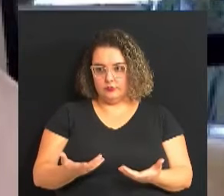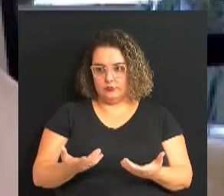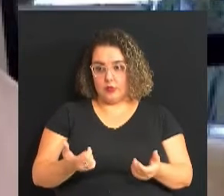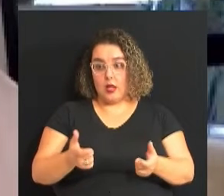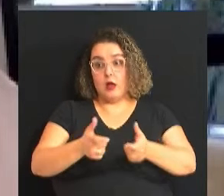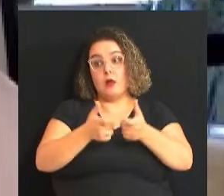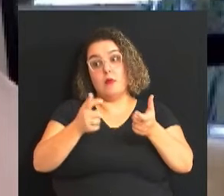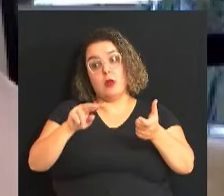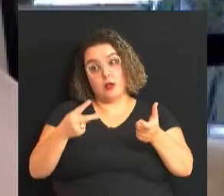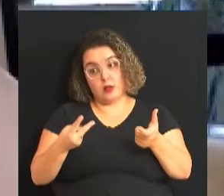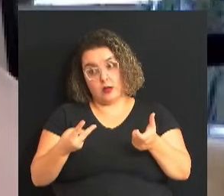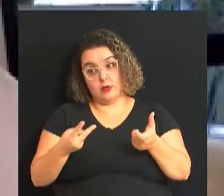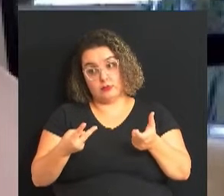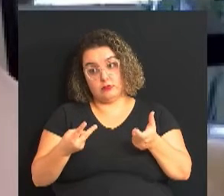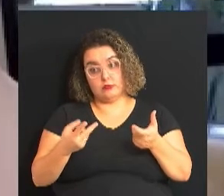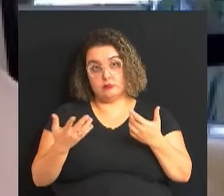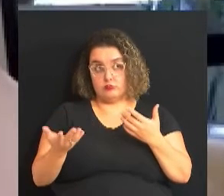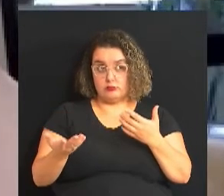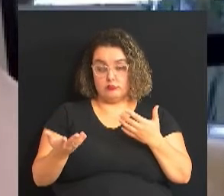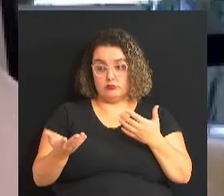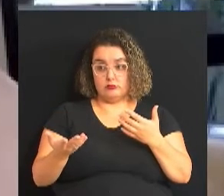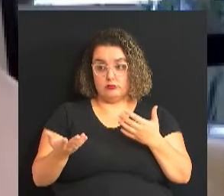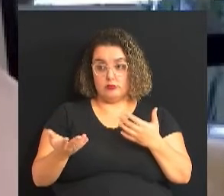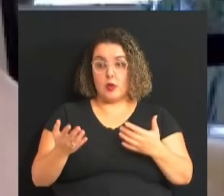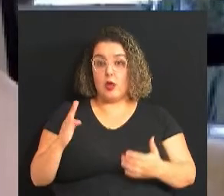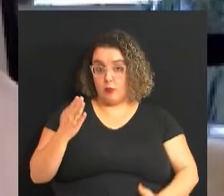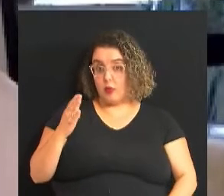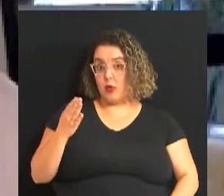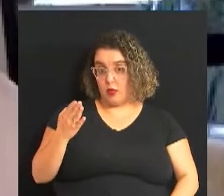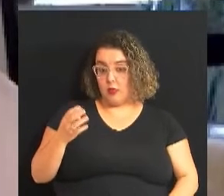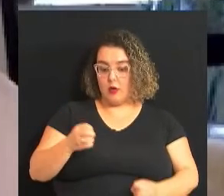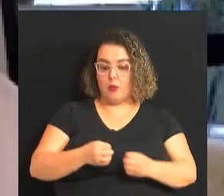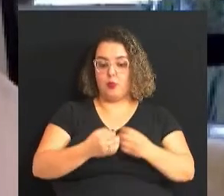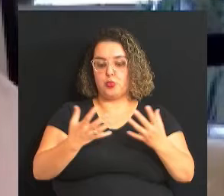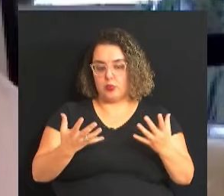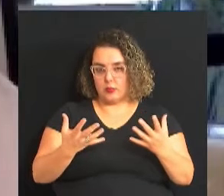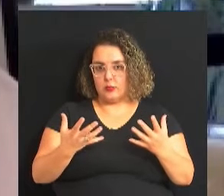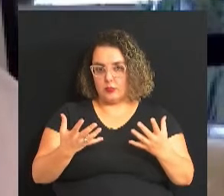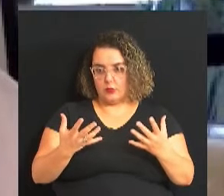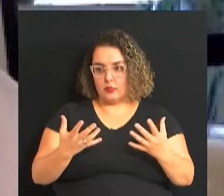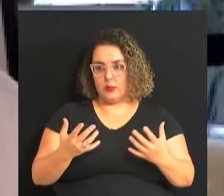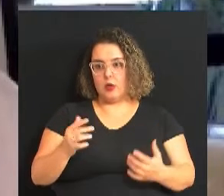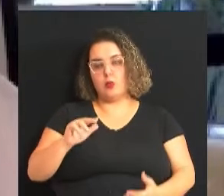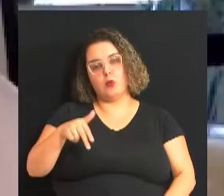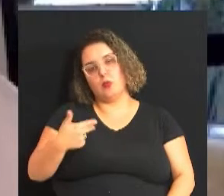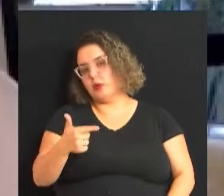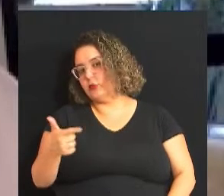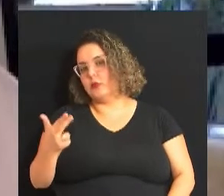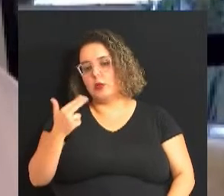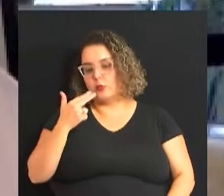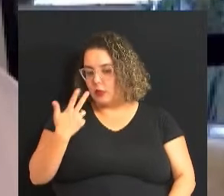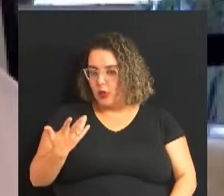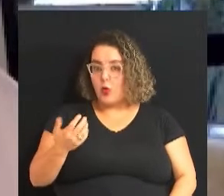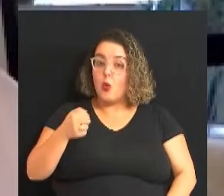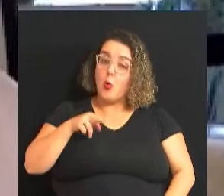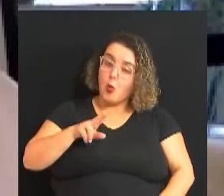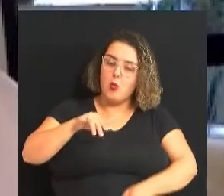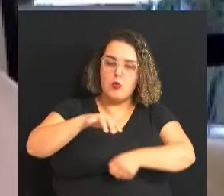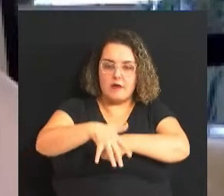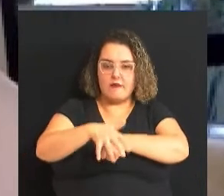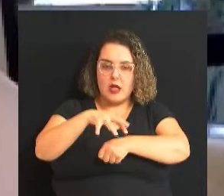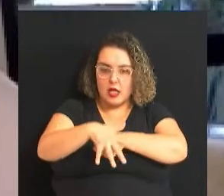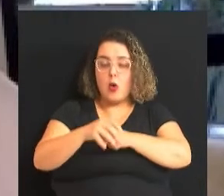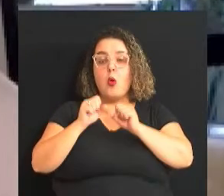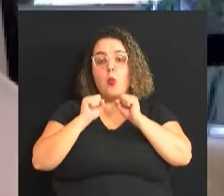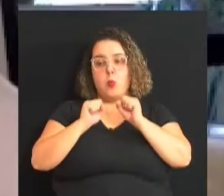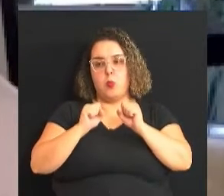vezes, por motivos de ordem biológicos, né? Quando a pessoa está desnutrida, está com uma infecção. Então, você pode fazer